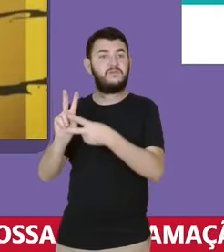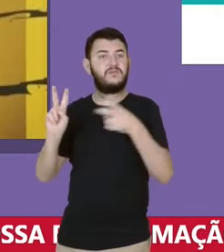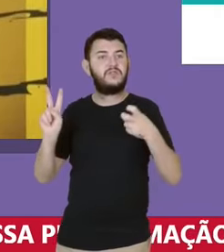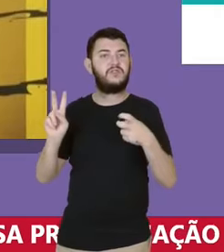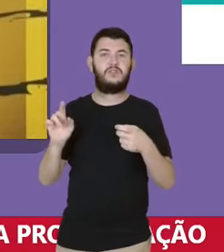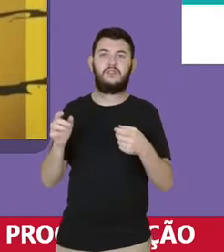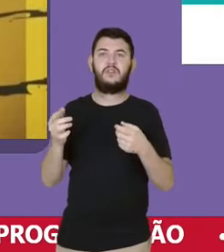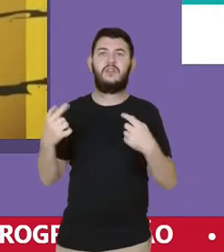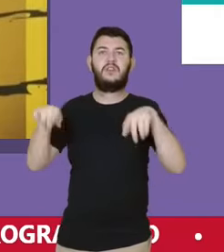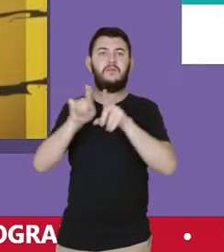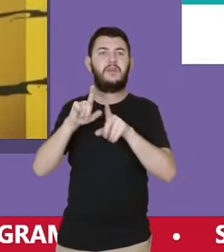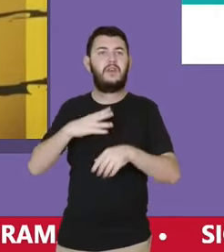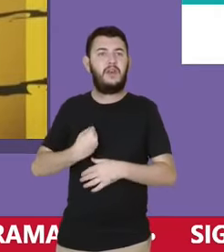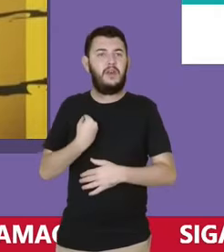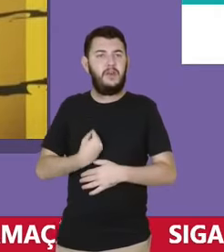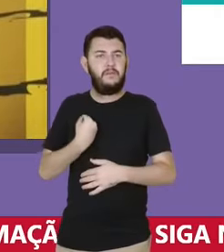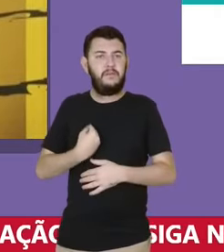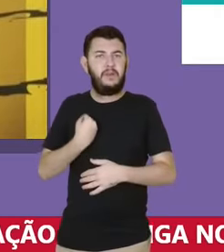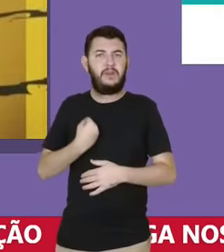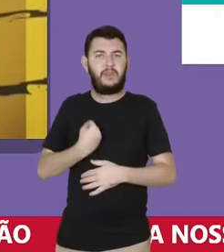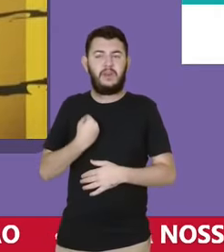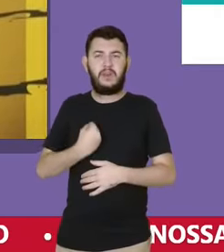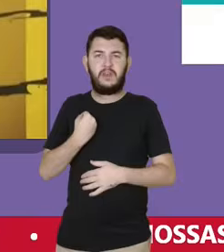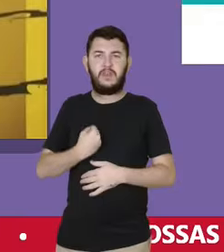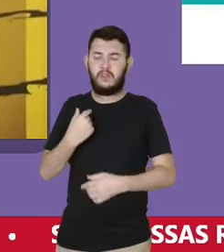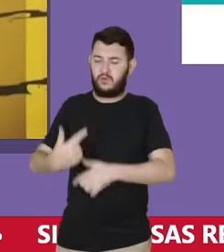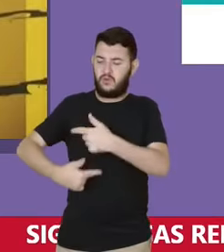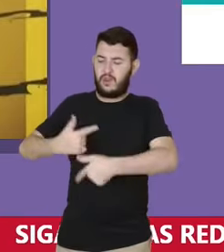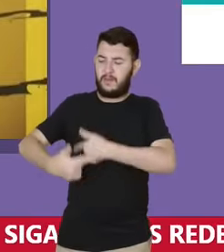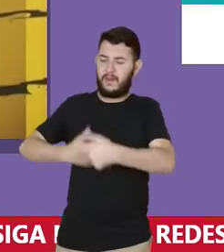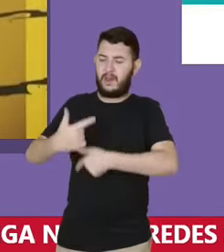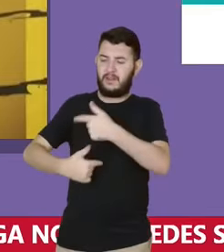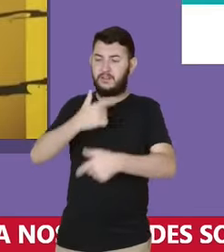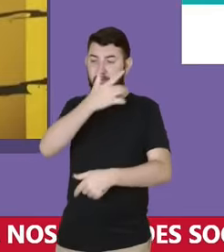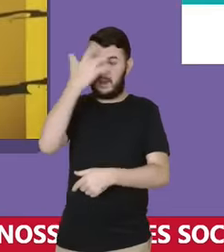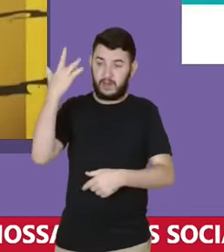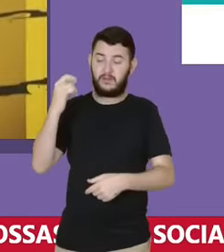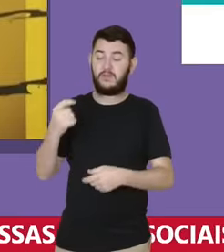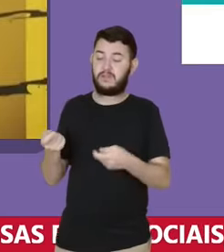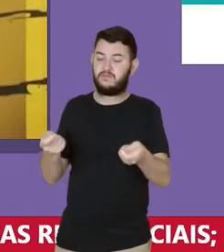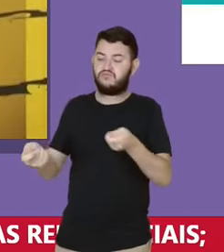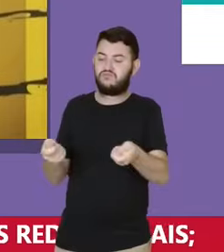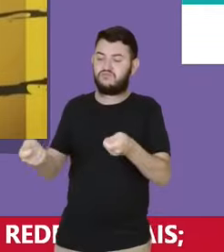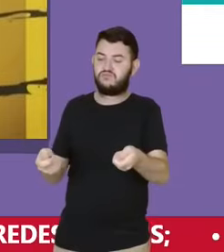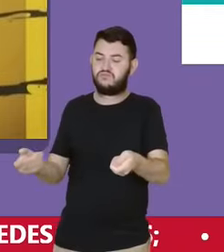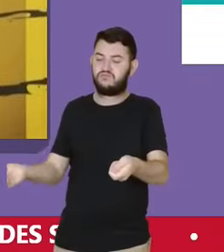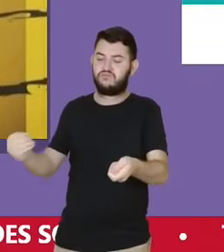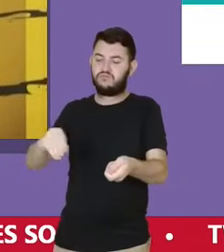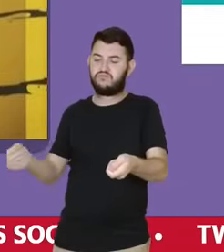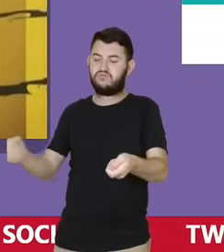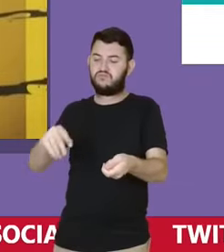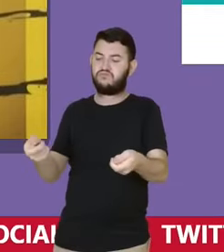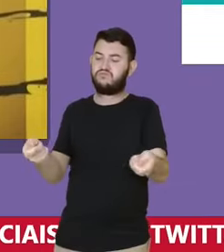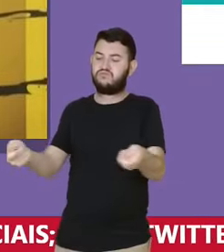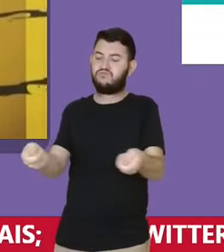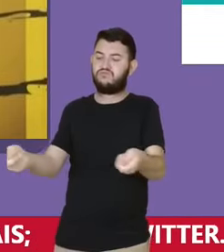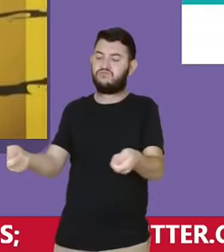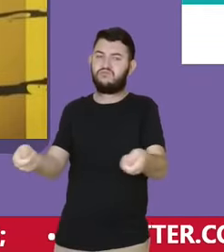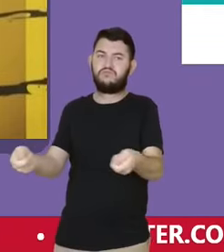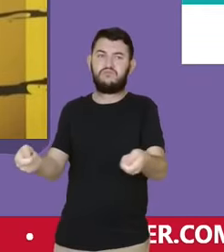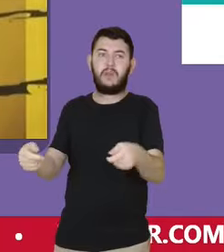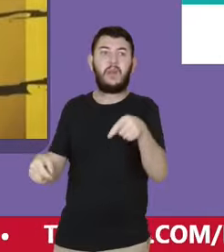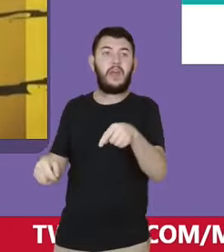tem uma presença muito forte de garimpo, né, e isso afeta a vida